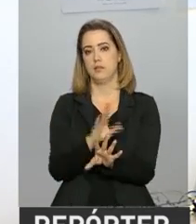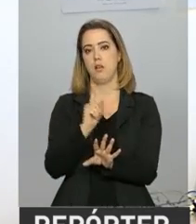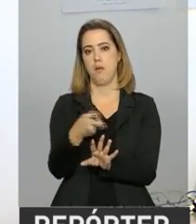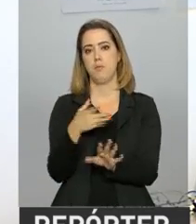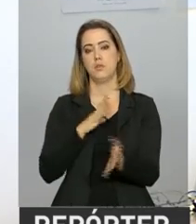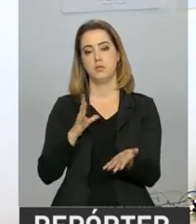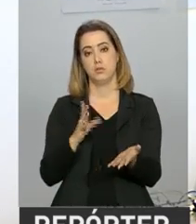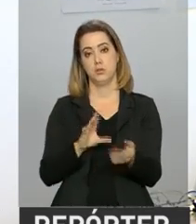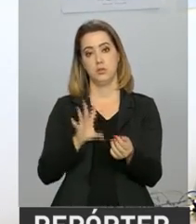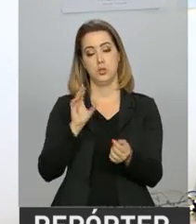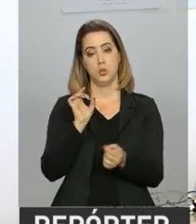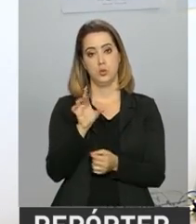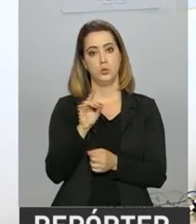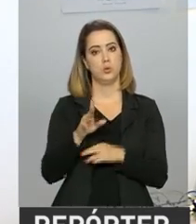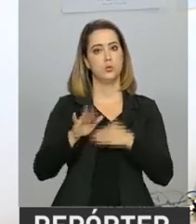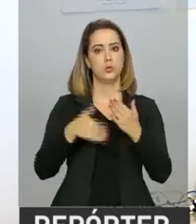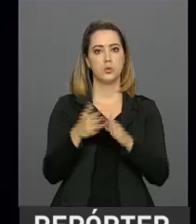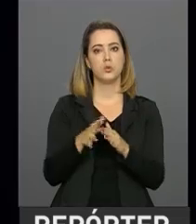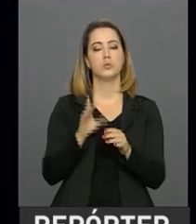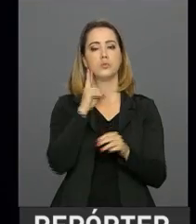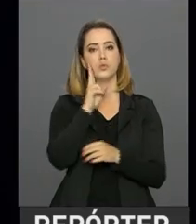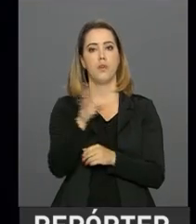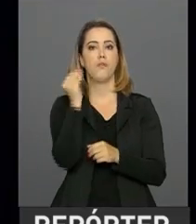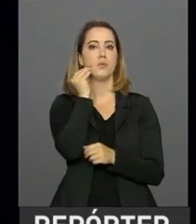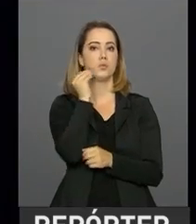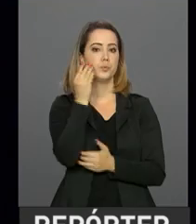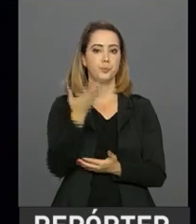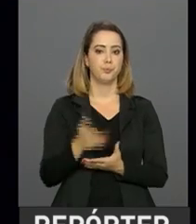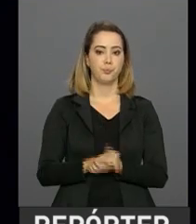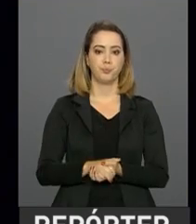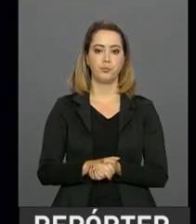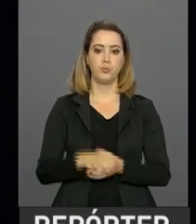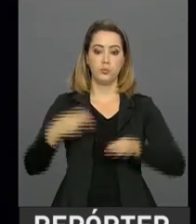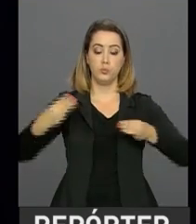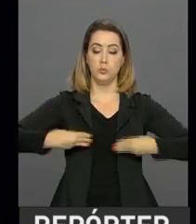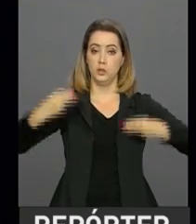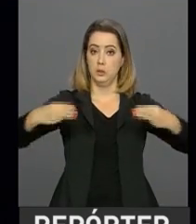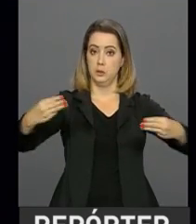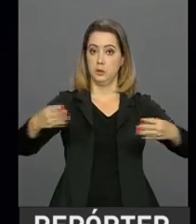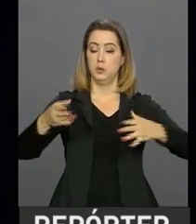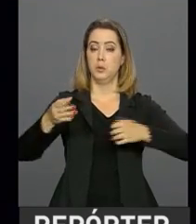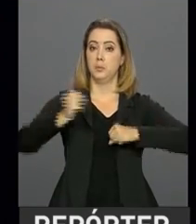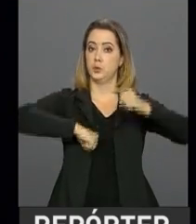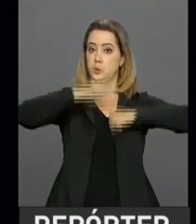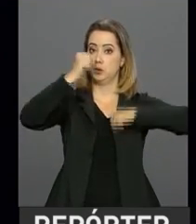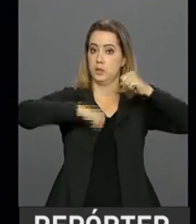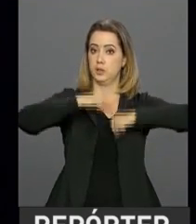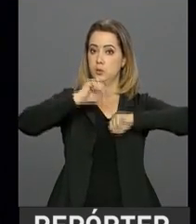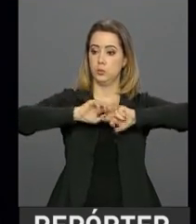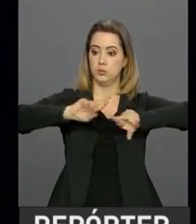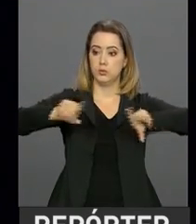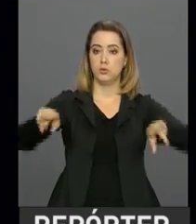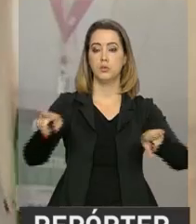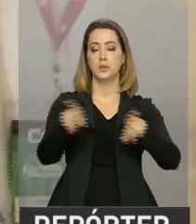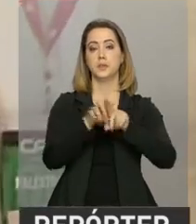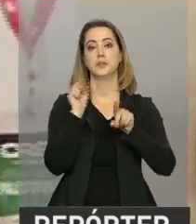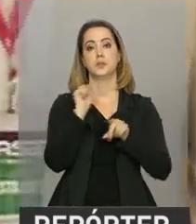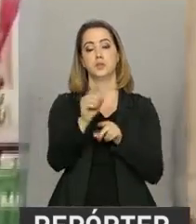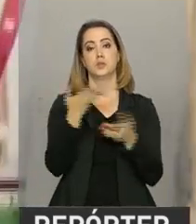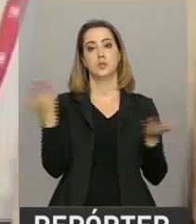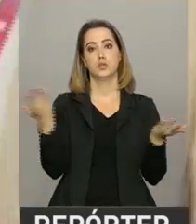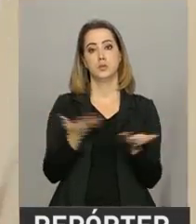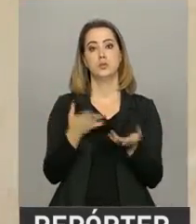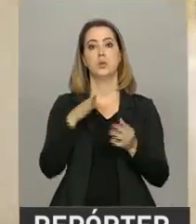de prototipação e ensaios em campo. O ministro da Indústria, Comércio Exterior e Serviços, Marcos Pereira, que participou de